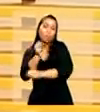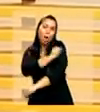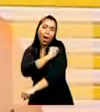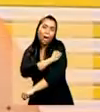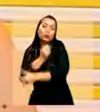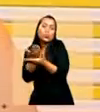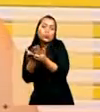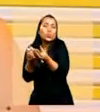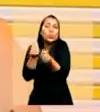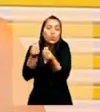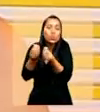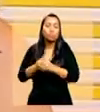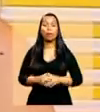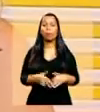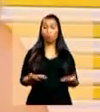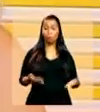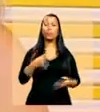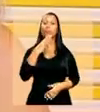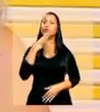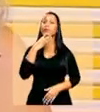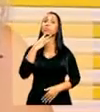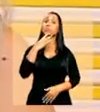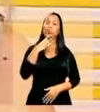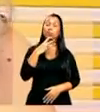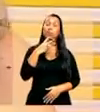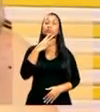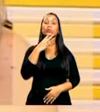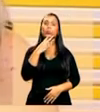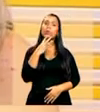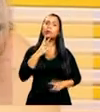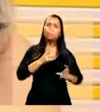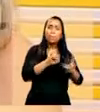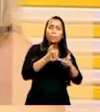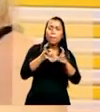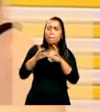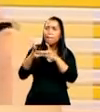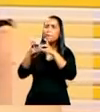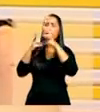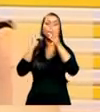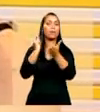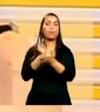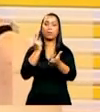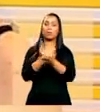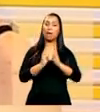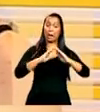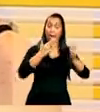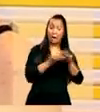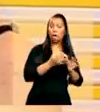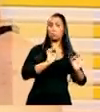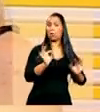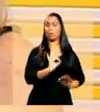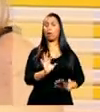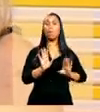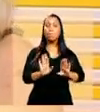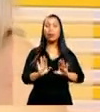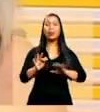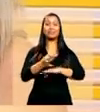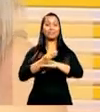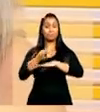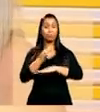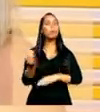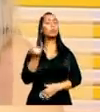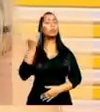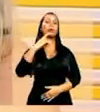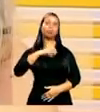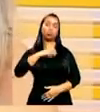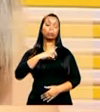isso? O conhecimento ele é construído o tempo todo, não só em sala de aula. Então, as férias